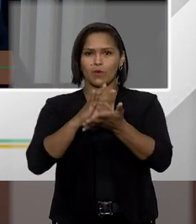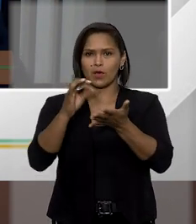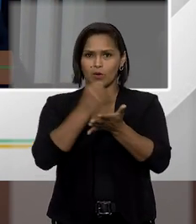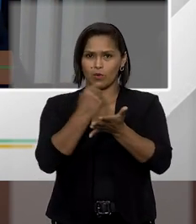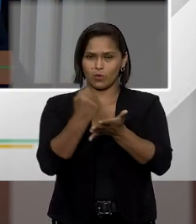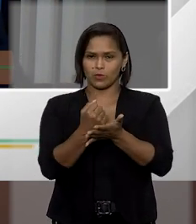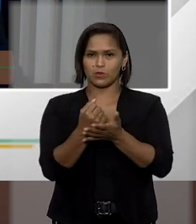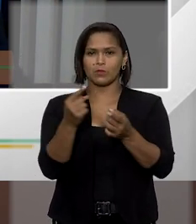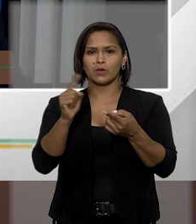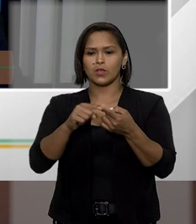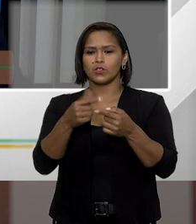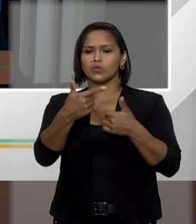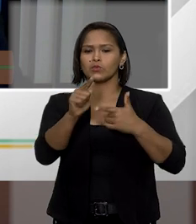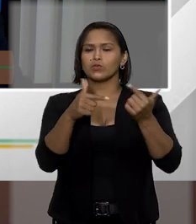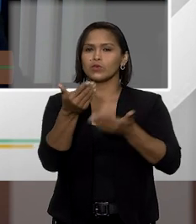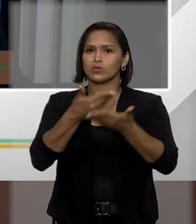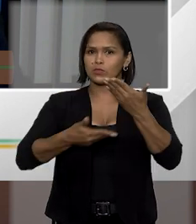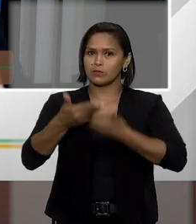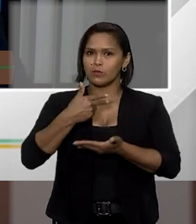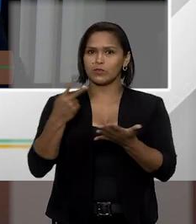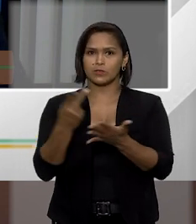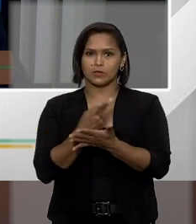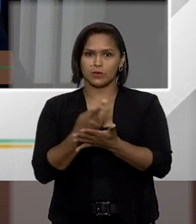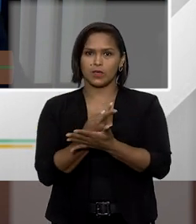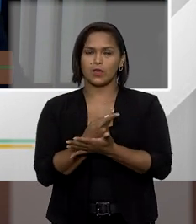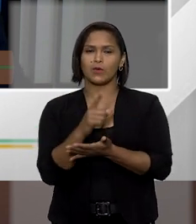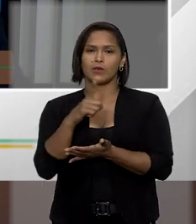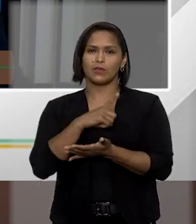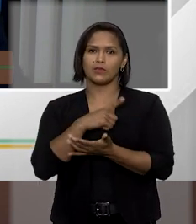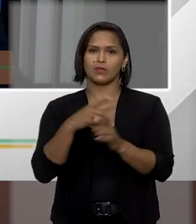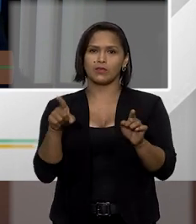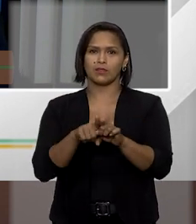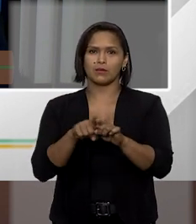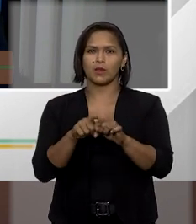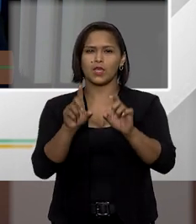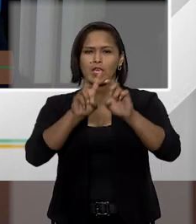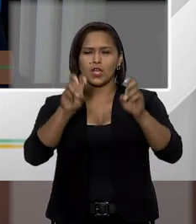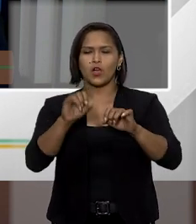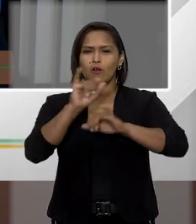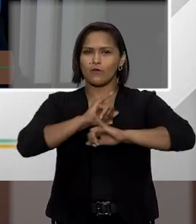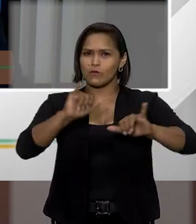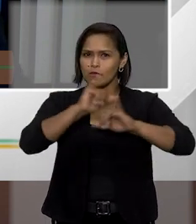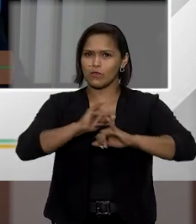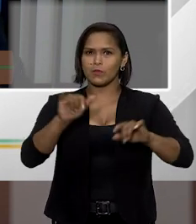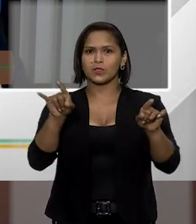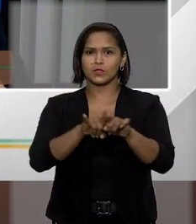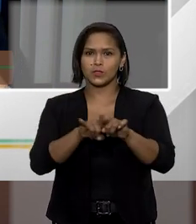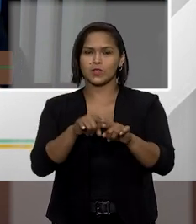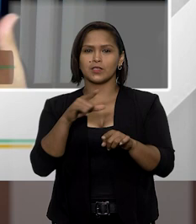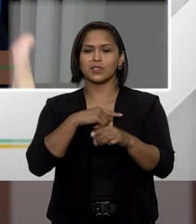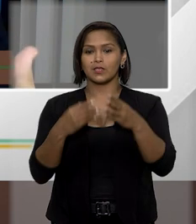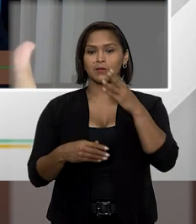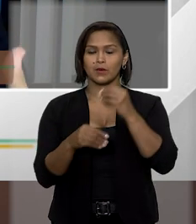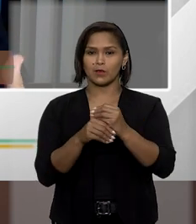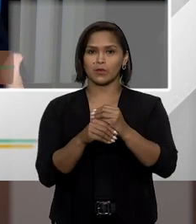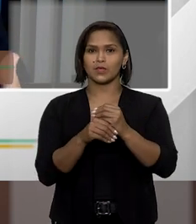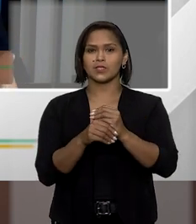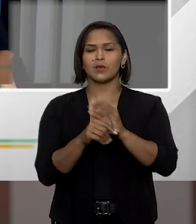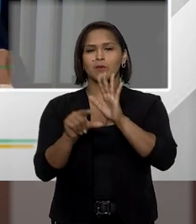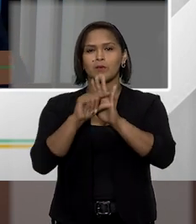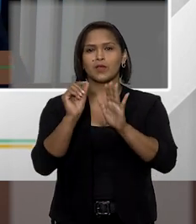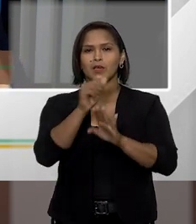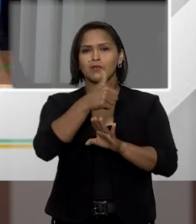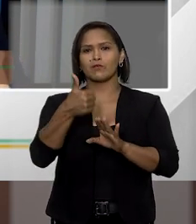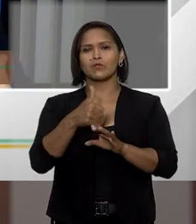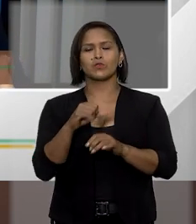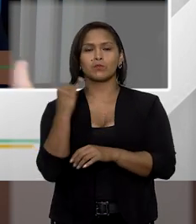leniência, haja a identificação dos demais envolvidos na infração e a obtenção de serem informações. E há uma complementação no parágrafo